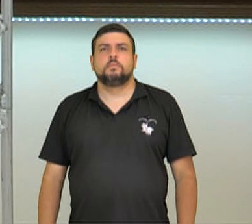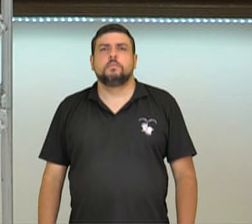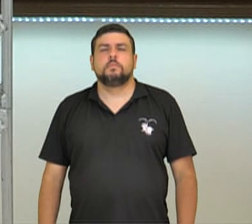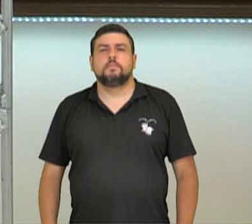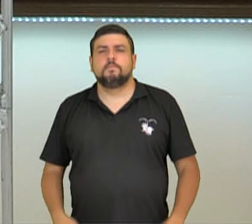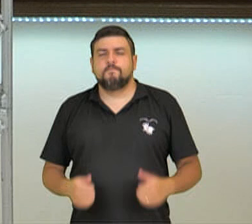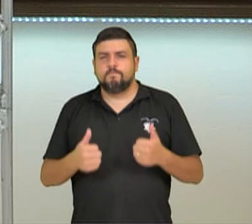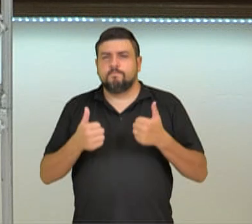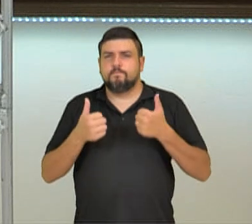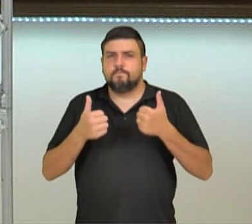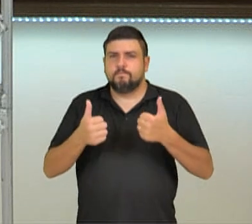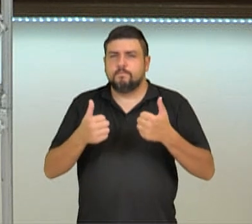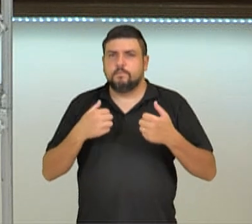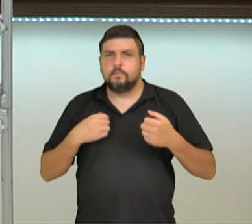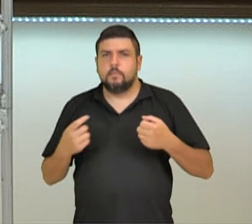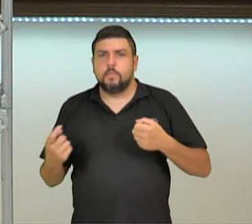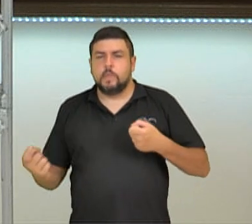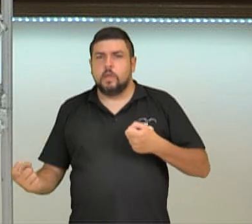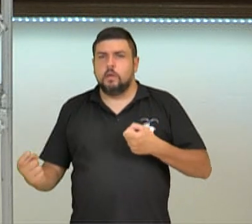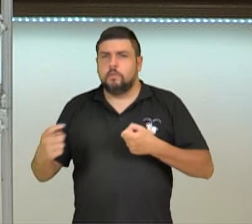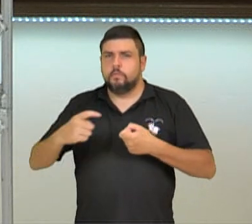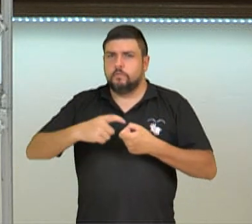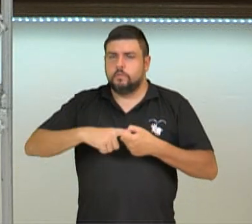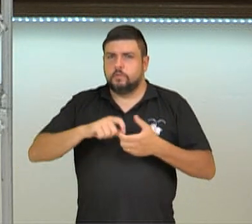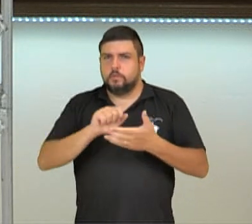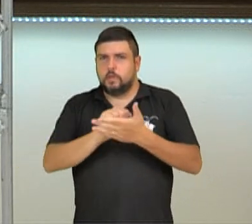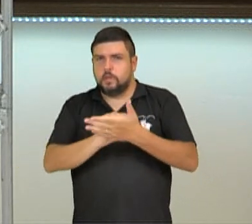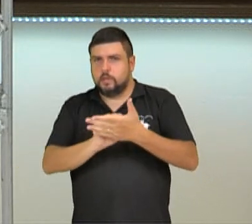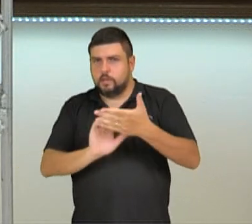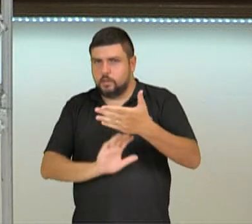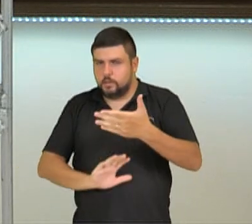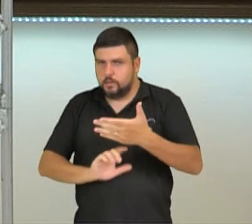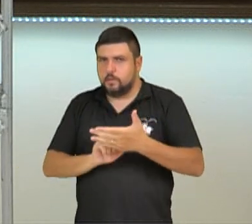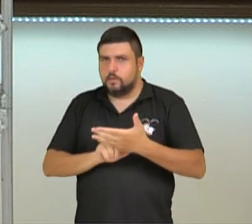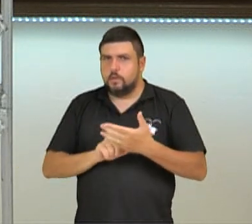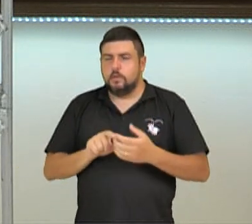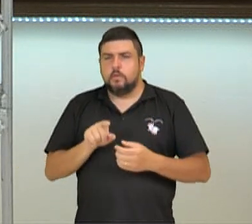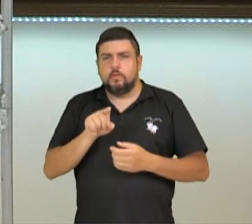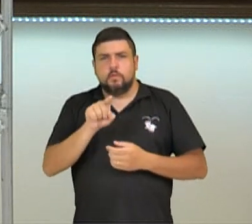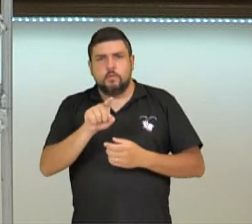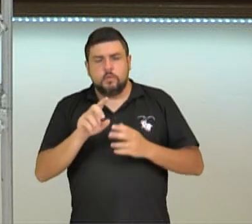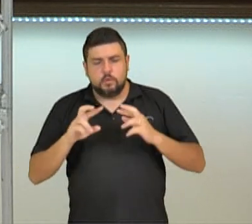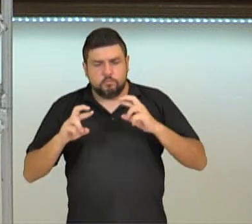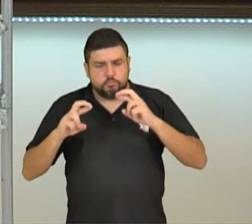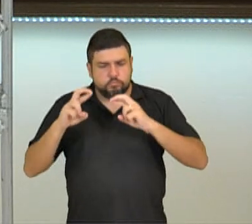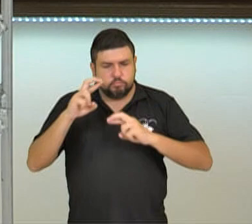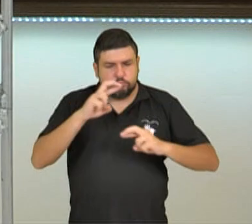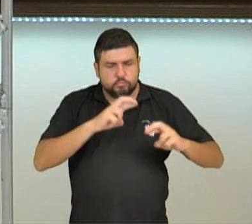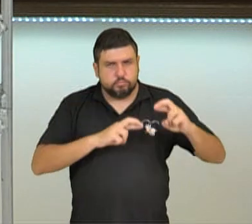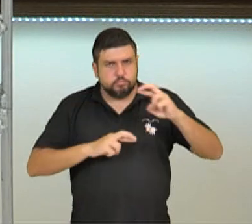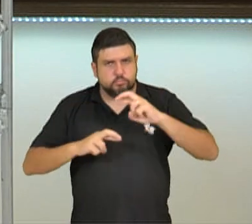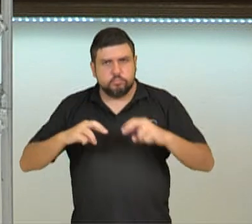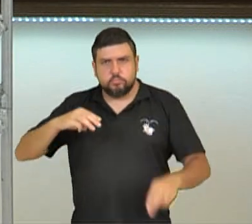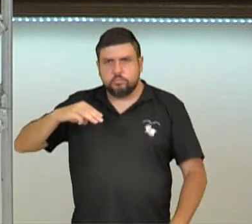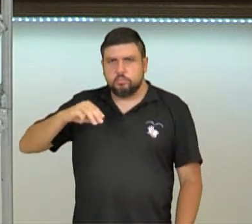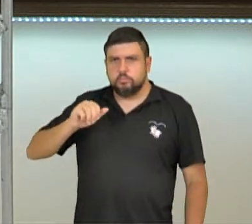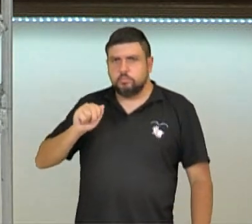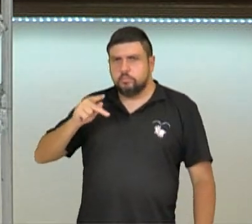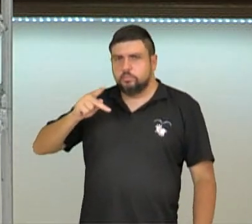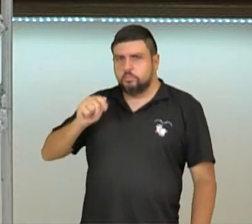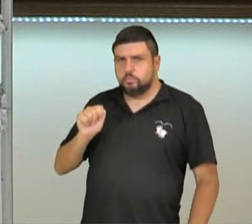Voltamos com a correção da atividade, então ficou ali para vocês refletirem, analisarem o mapa, responderem adequadamente. E